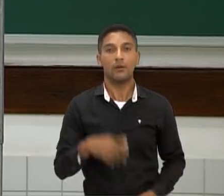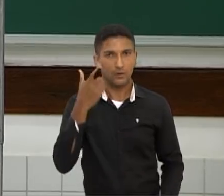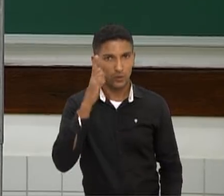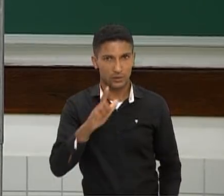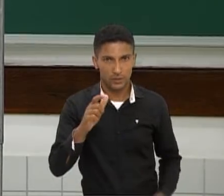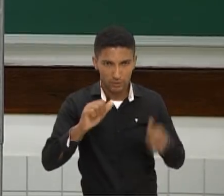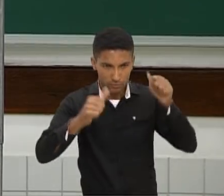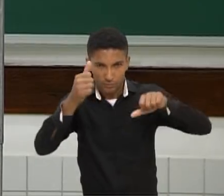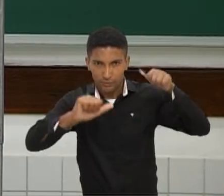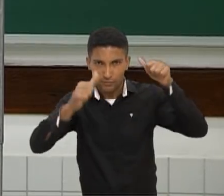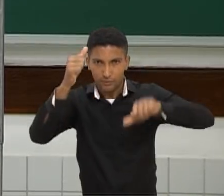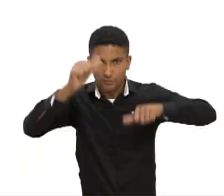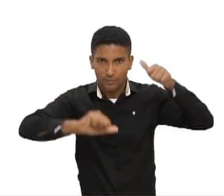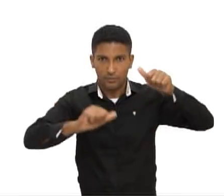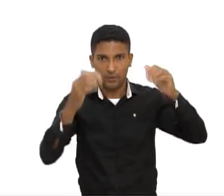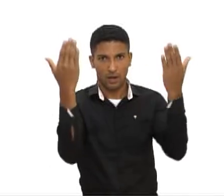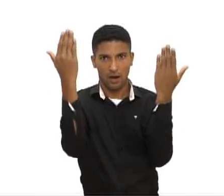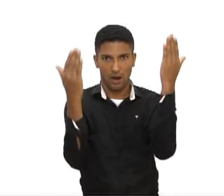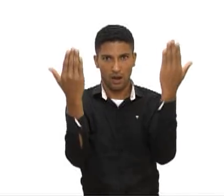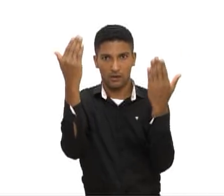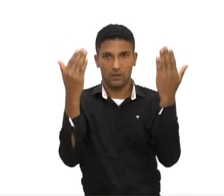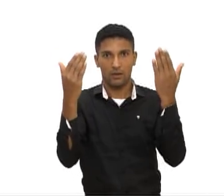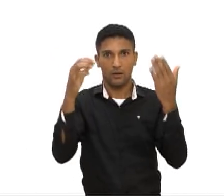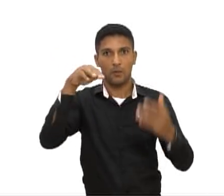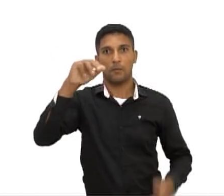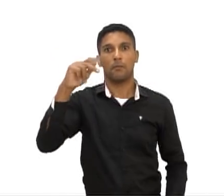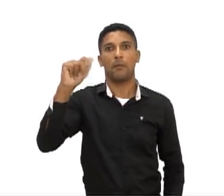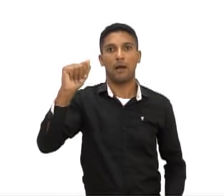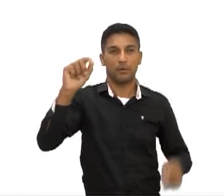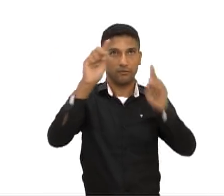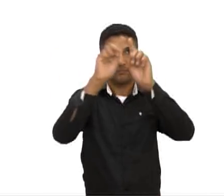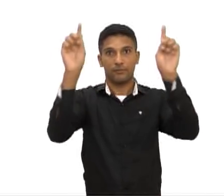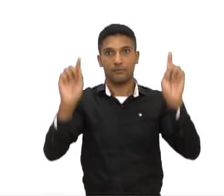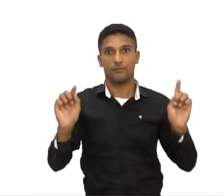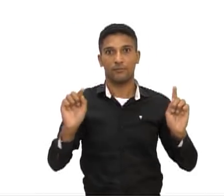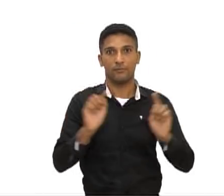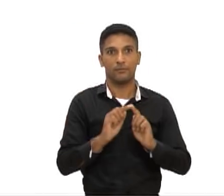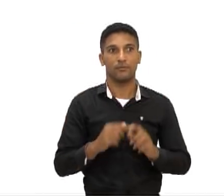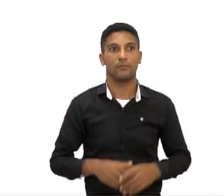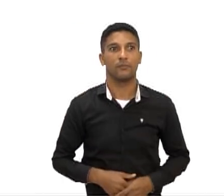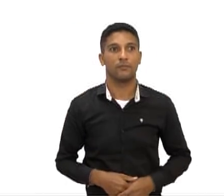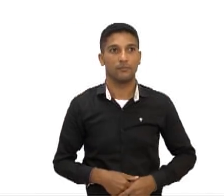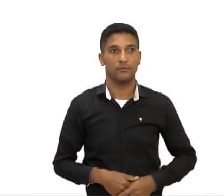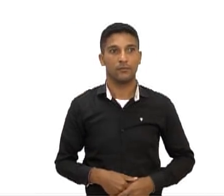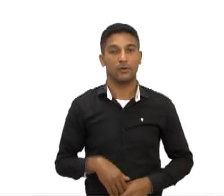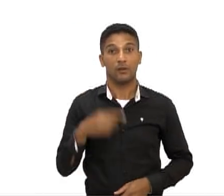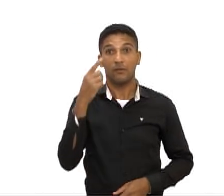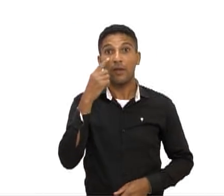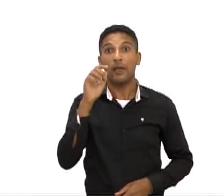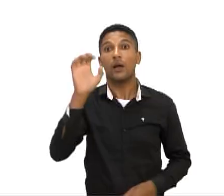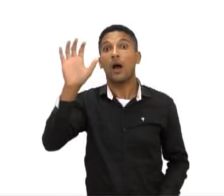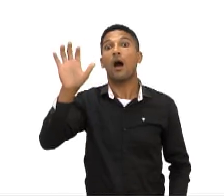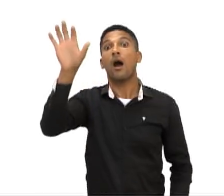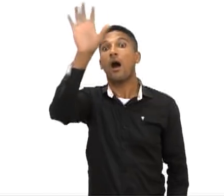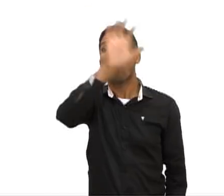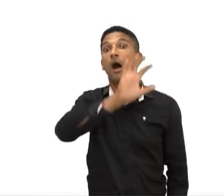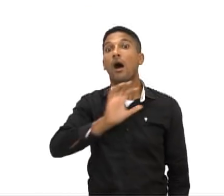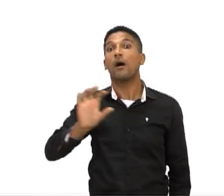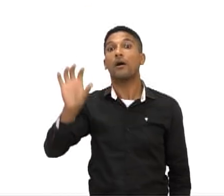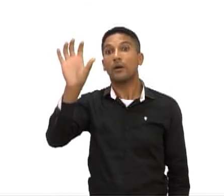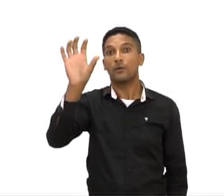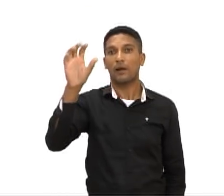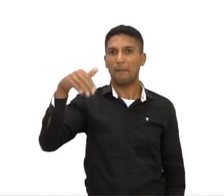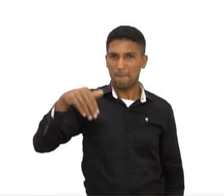Conseguiram analisar o mapa? Vamos a ele. Veja, as áreas com mais concentração